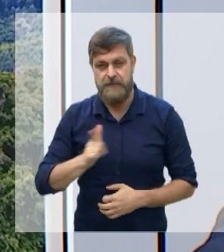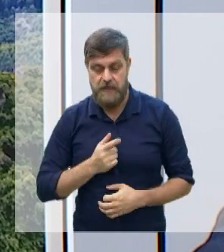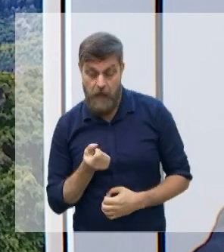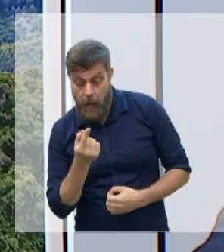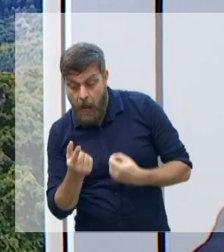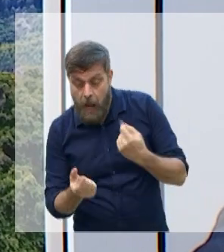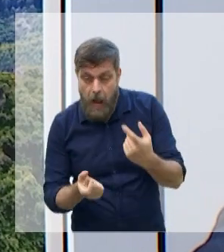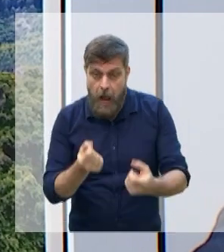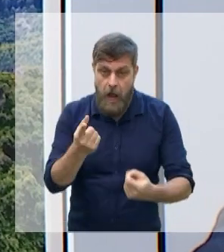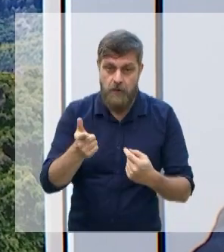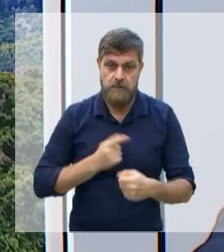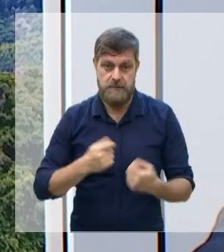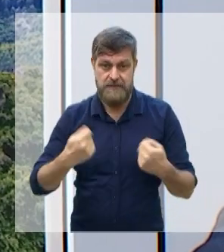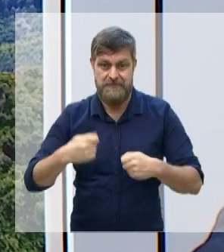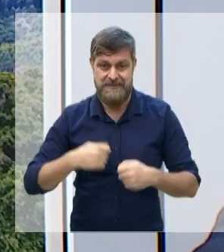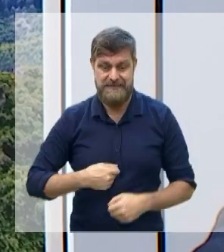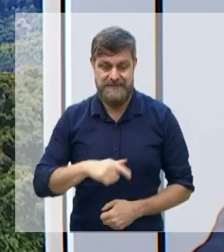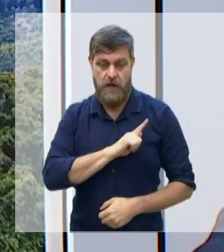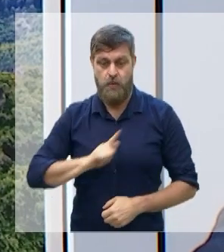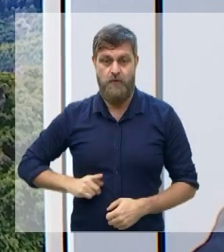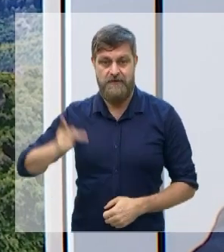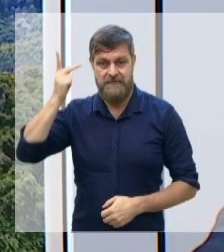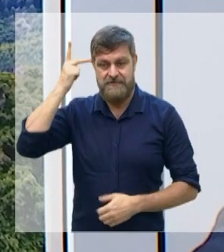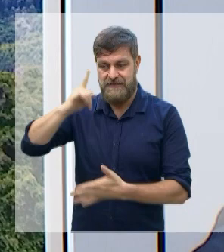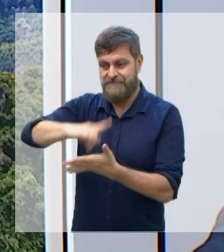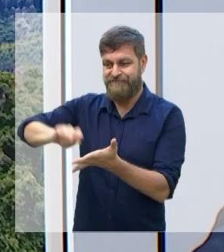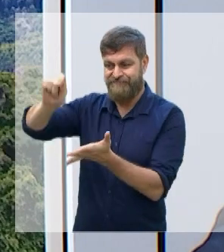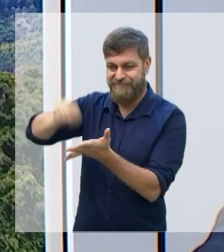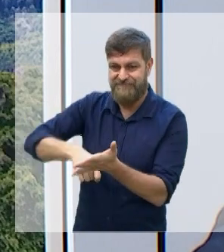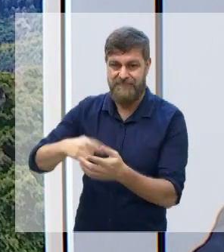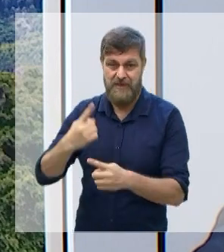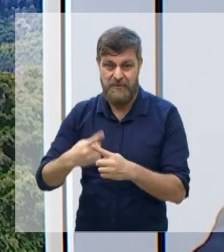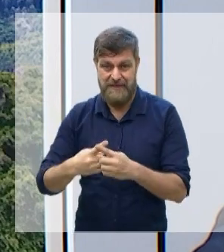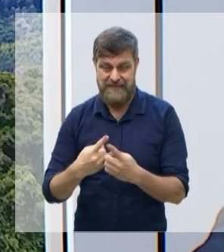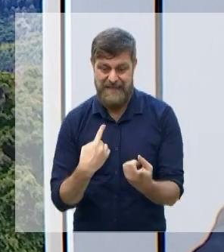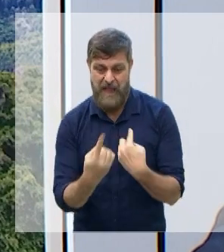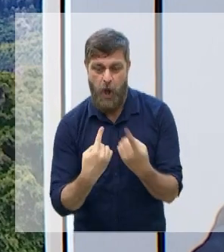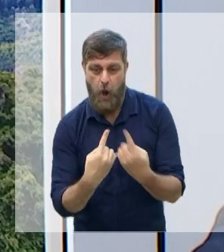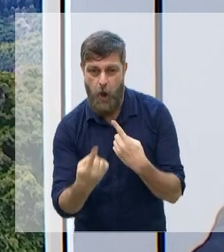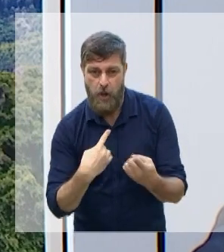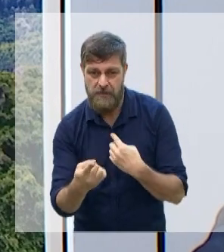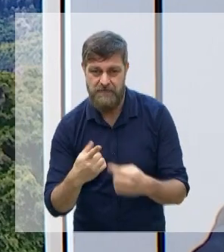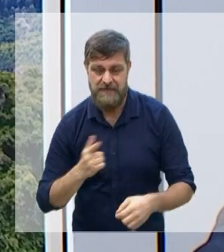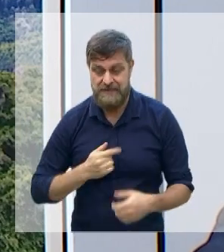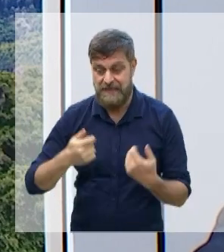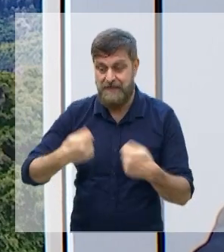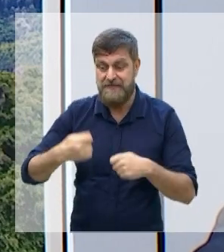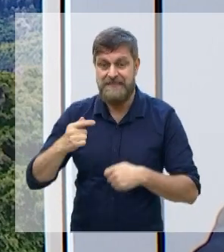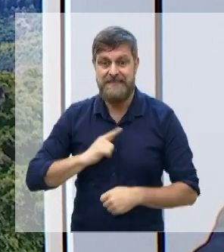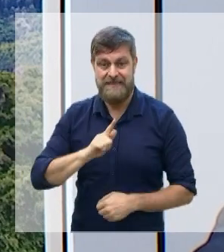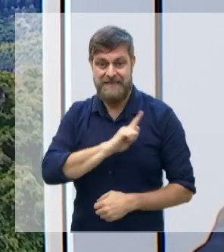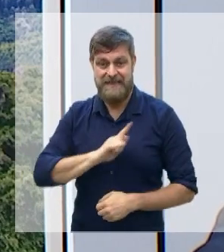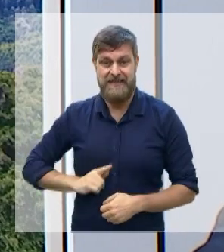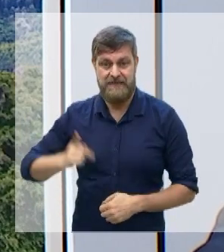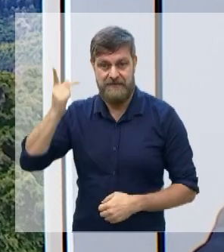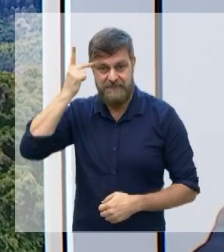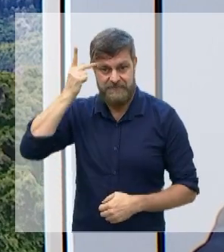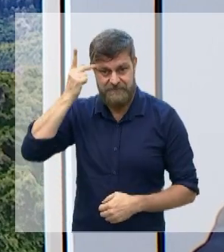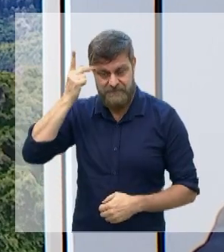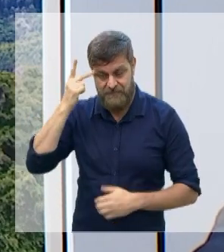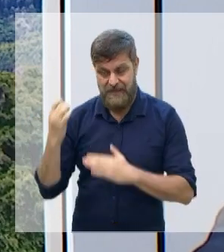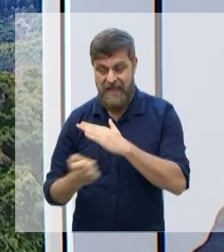dependem até de uma autorização do estado porque esses que envolvem as rodovias é depende de uma autorização da agência reguladora